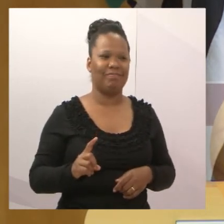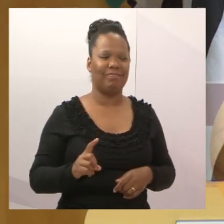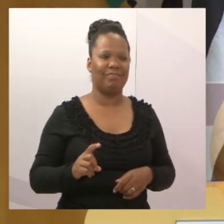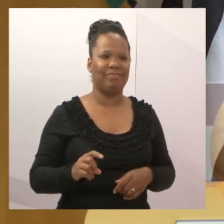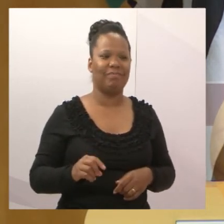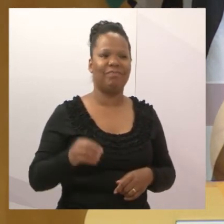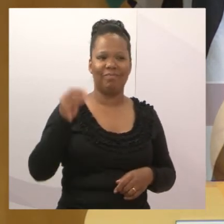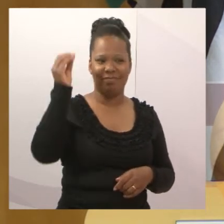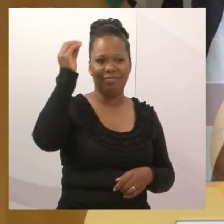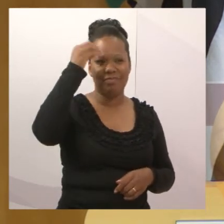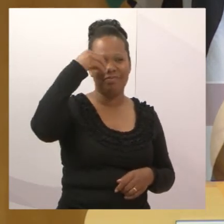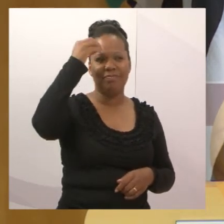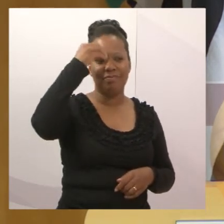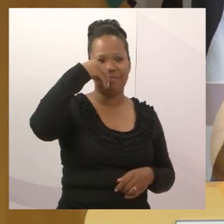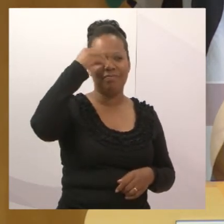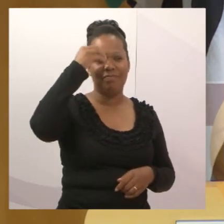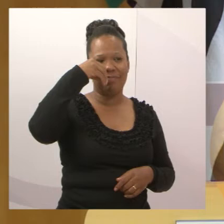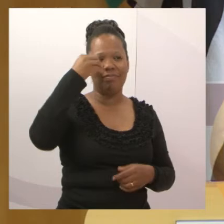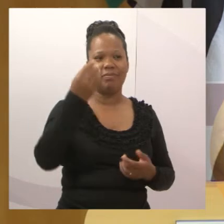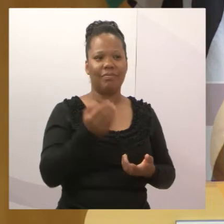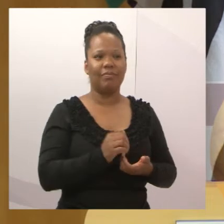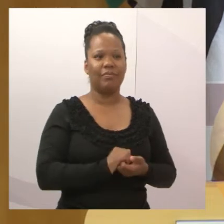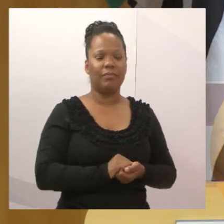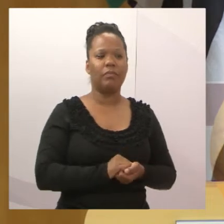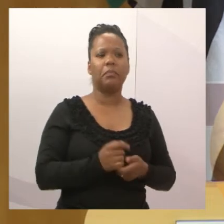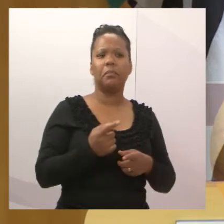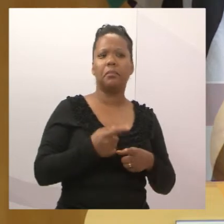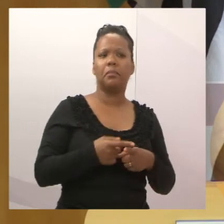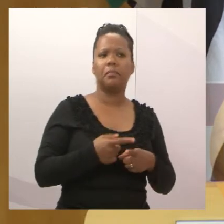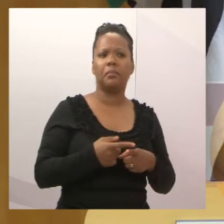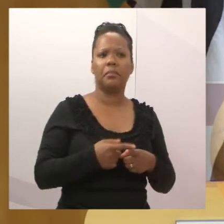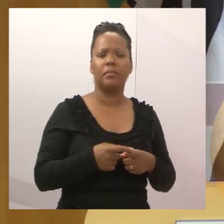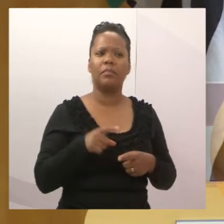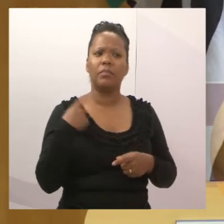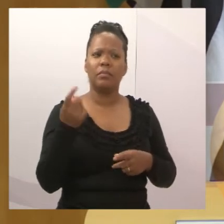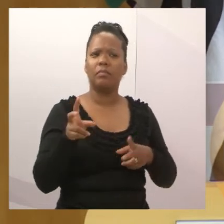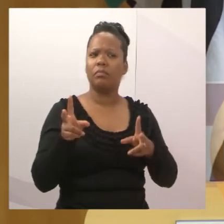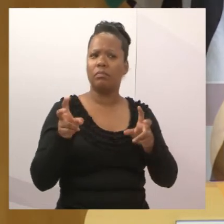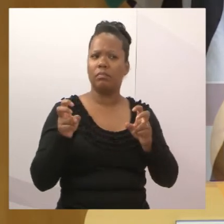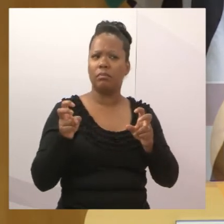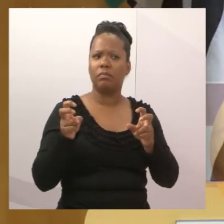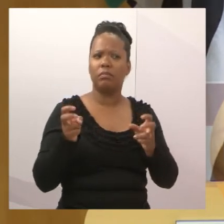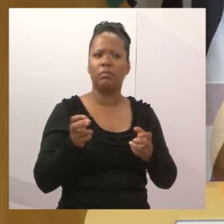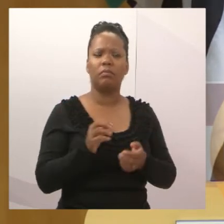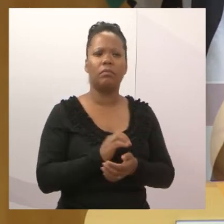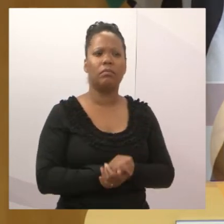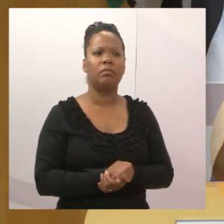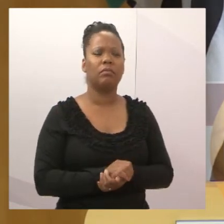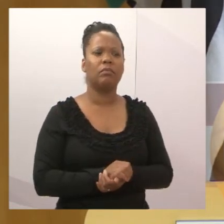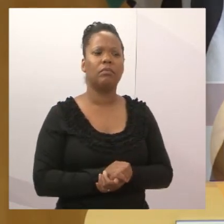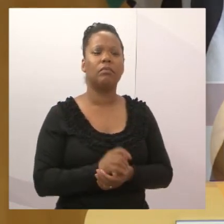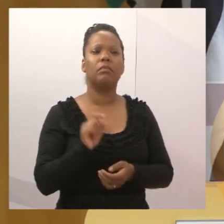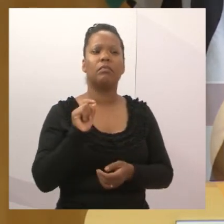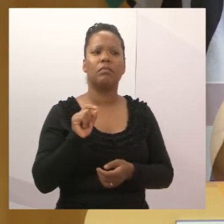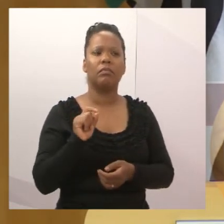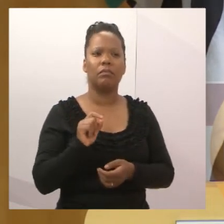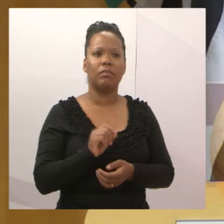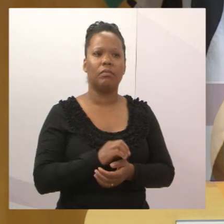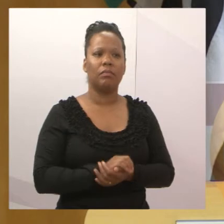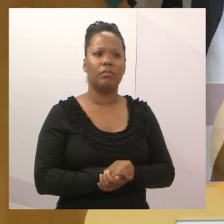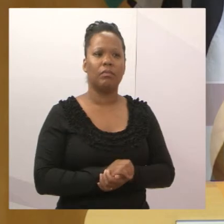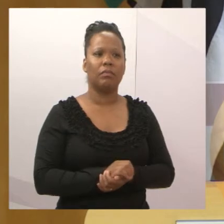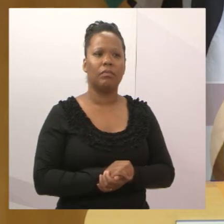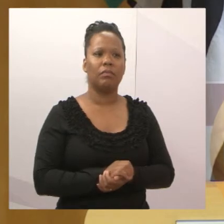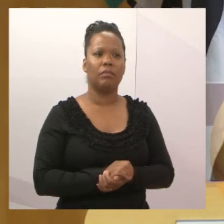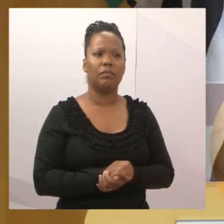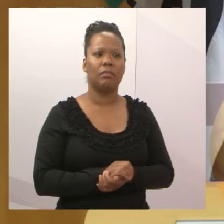capengando aí, tá? Porque a gente percebe a questão aqui